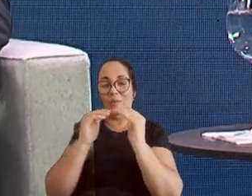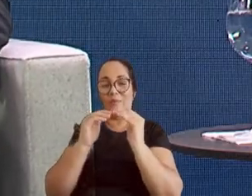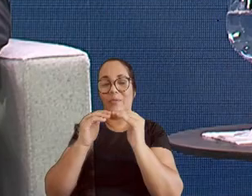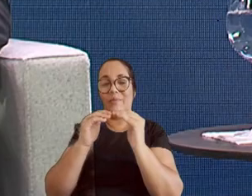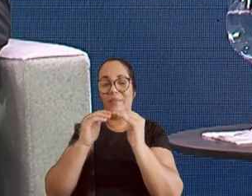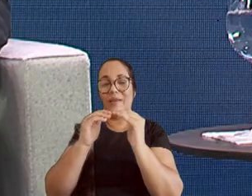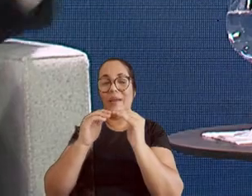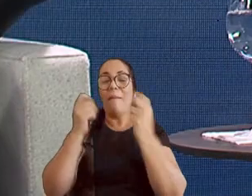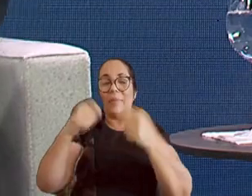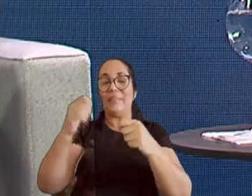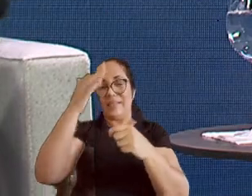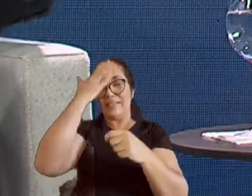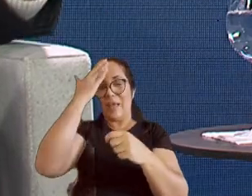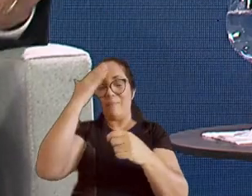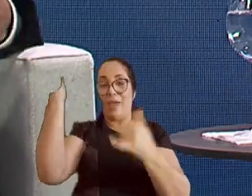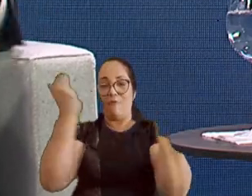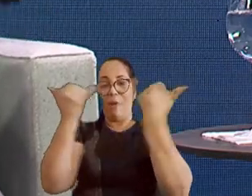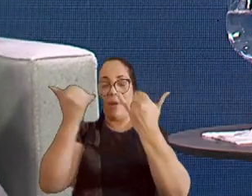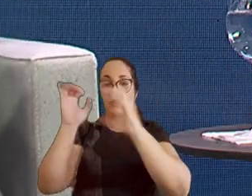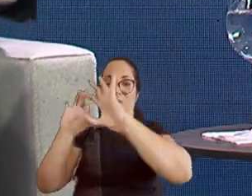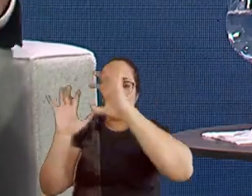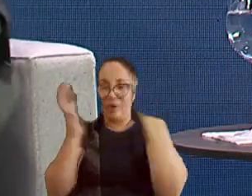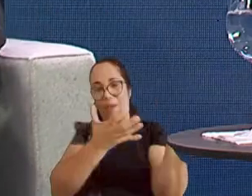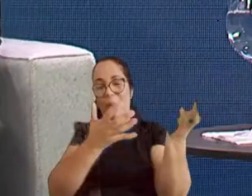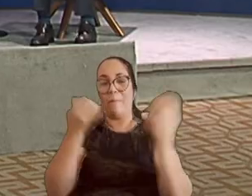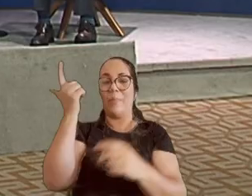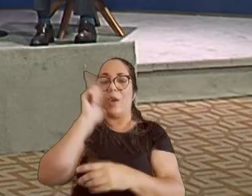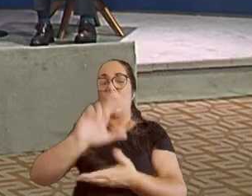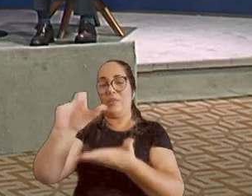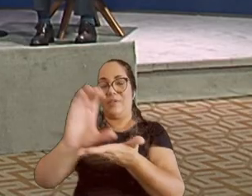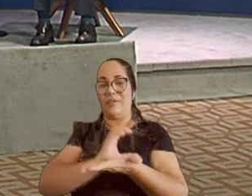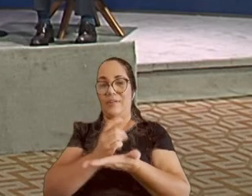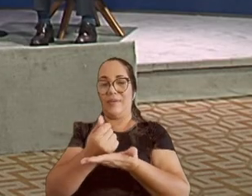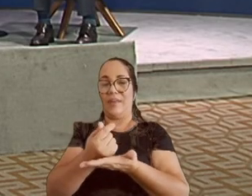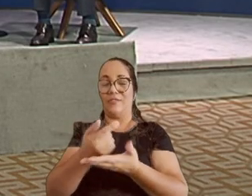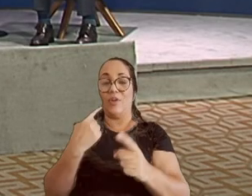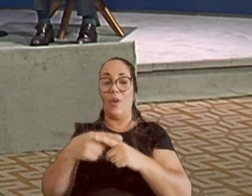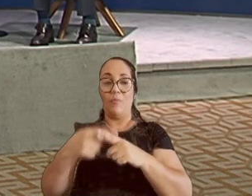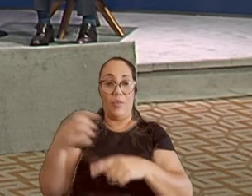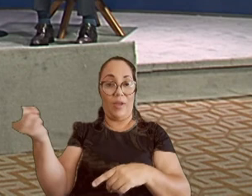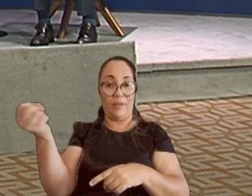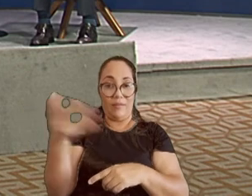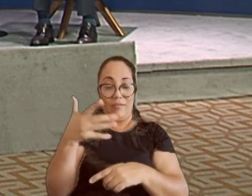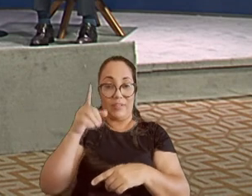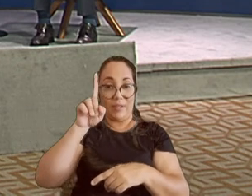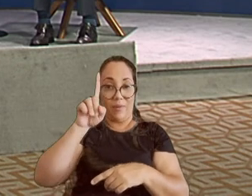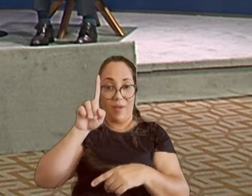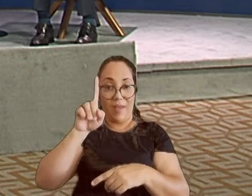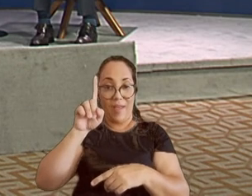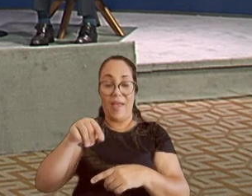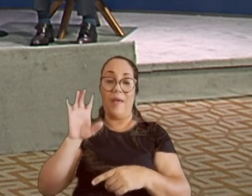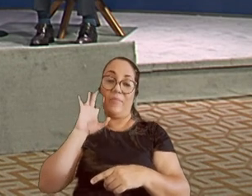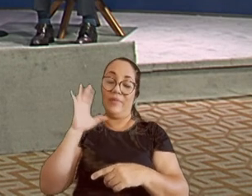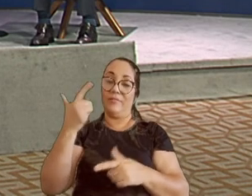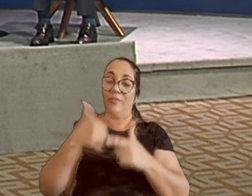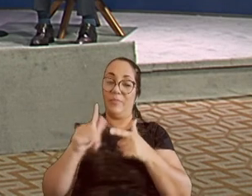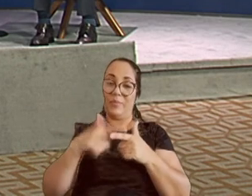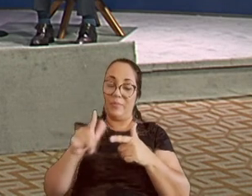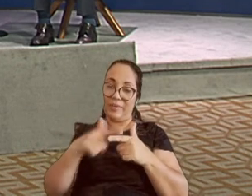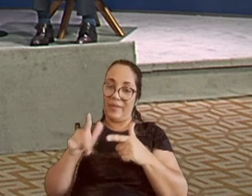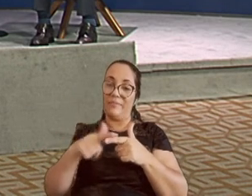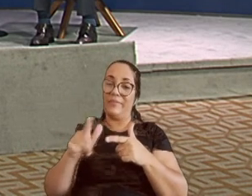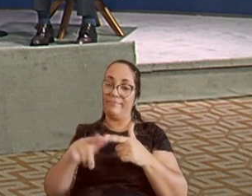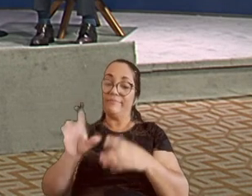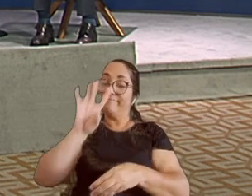tem uma ineficiência que para a gente aqui é a oportunidade porque a Inovação é justamente para resolver esse buraco no fora da Porteira a gente tem uma dinâmica um pouco particular